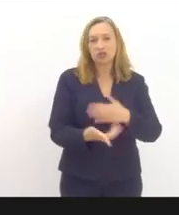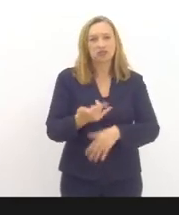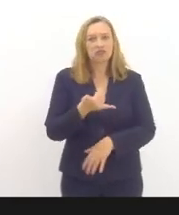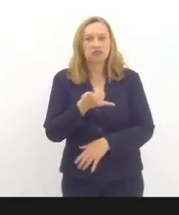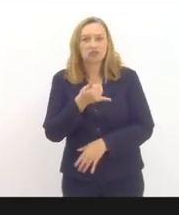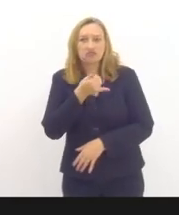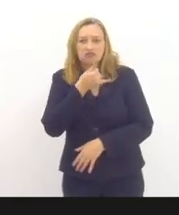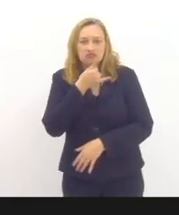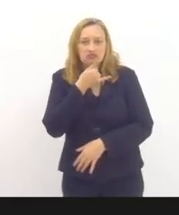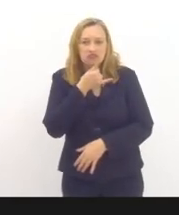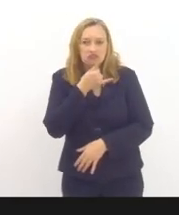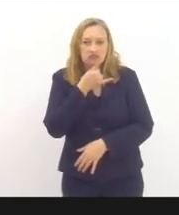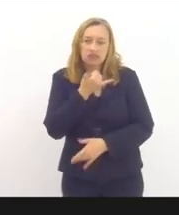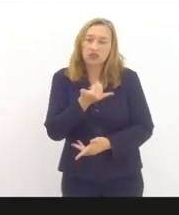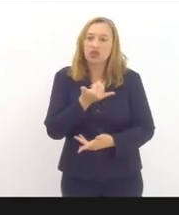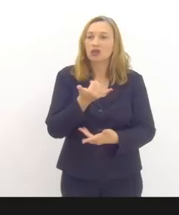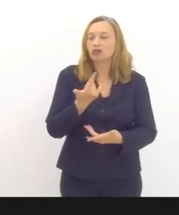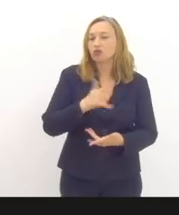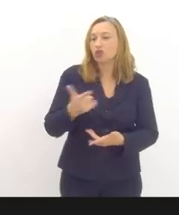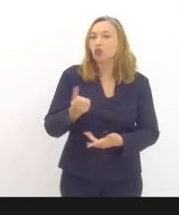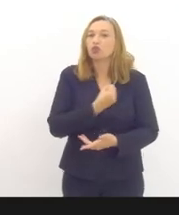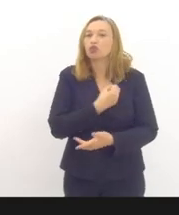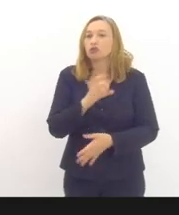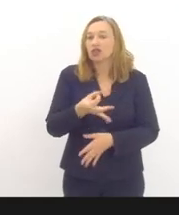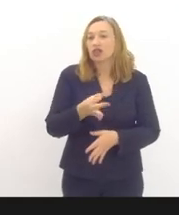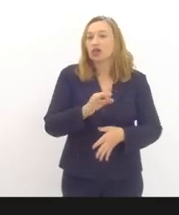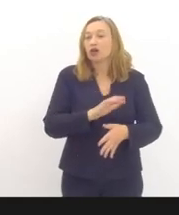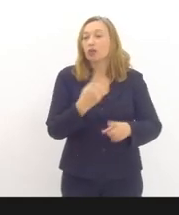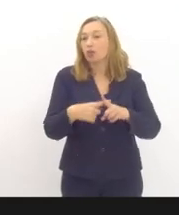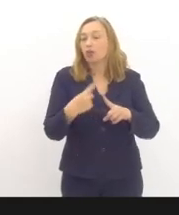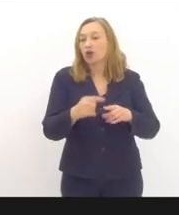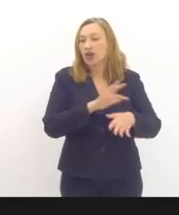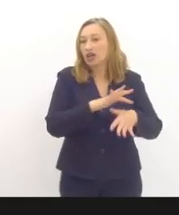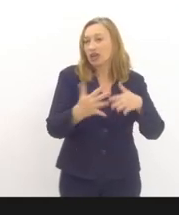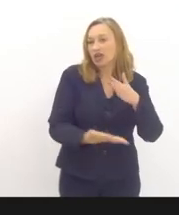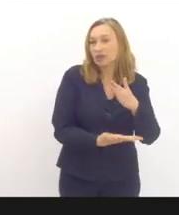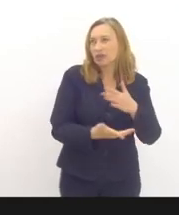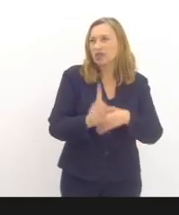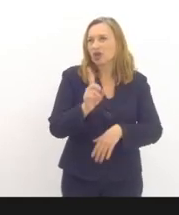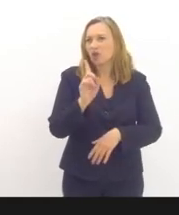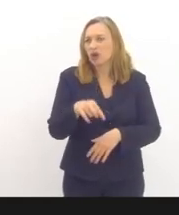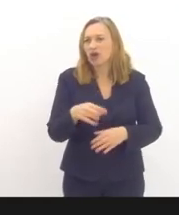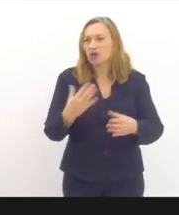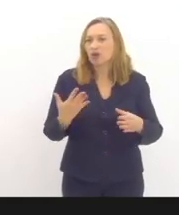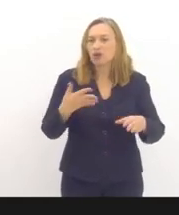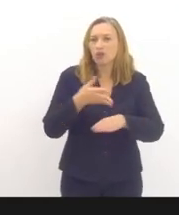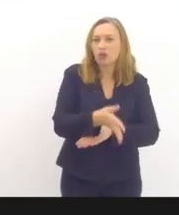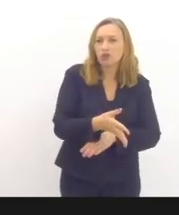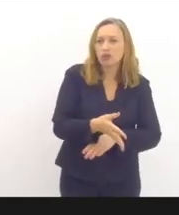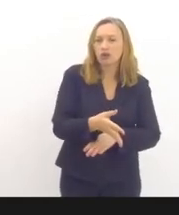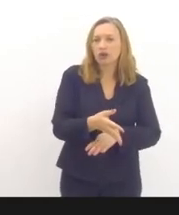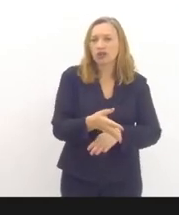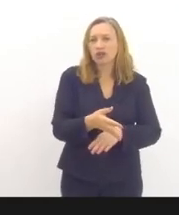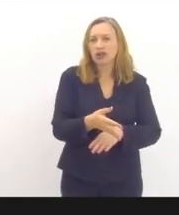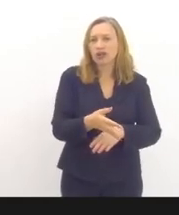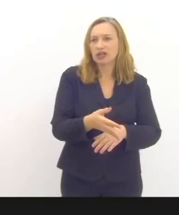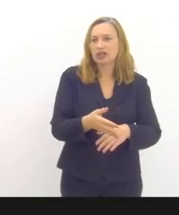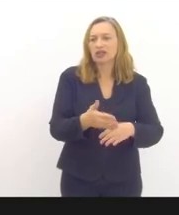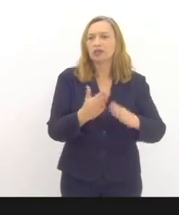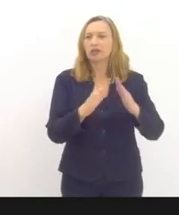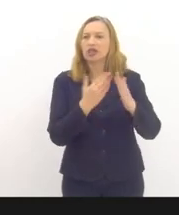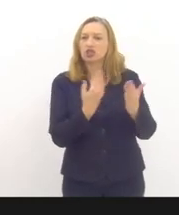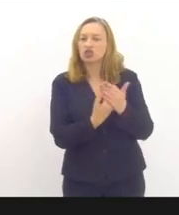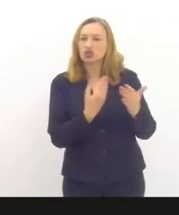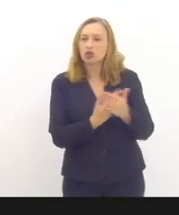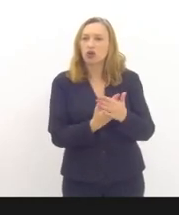infelizmente, esse quantitativo de profissionais, até porque Libras, não, a princípio, não era um concurso de entrada para a rede. Então, os profissionais habilitados,